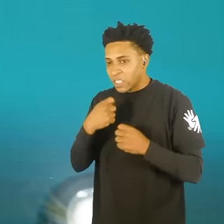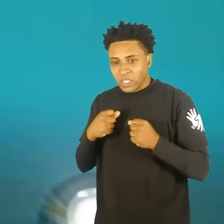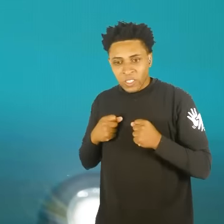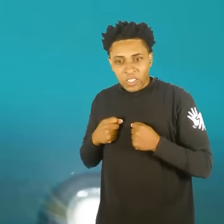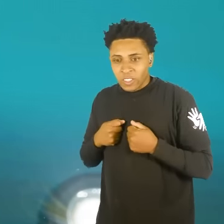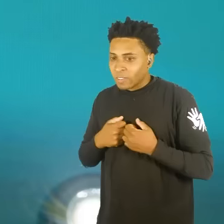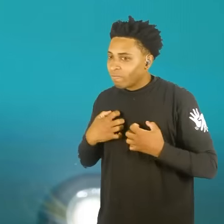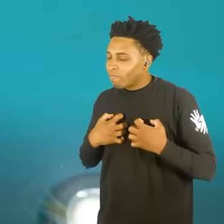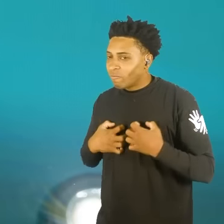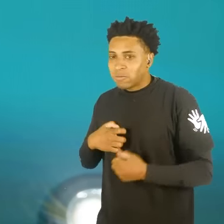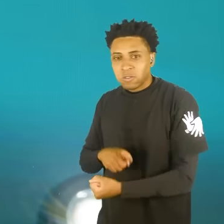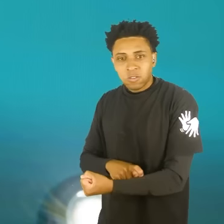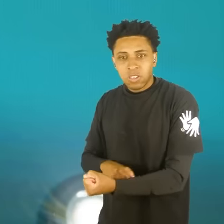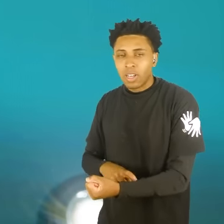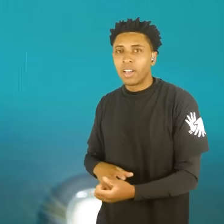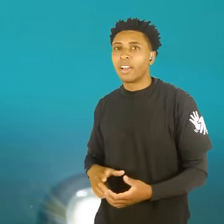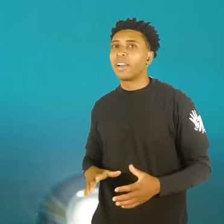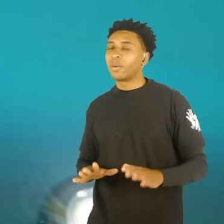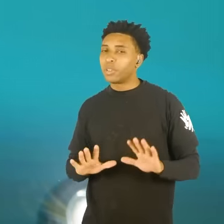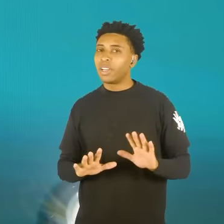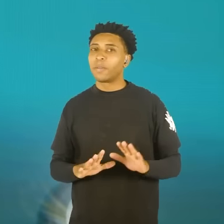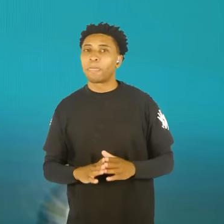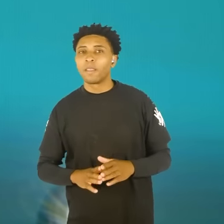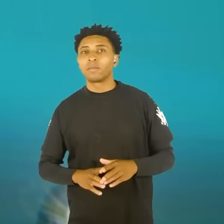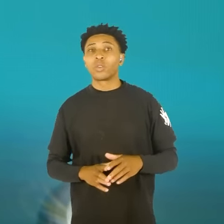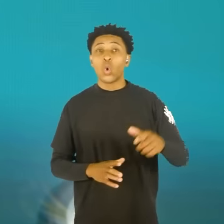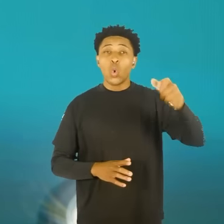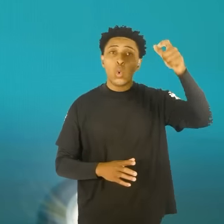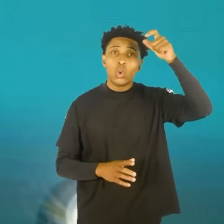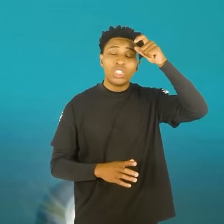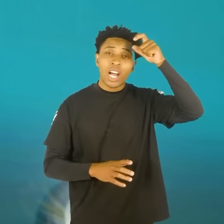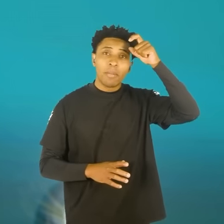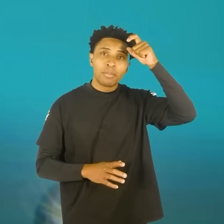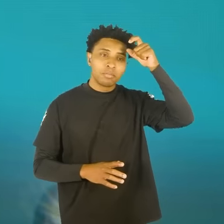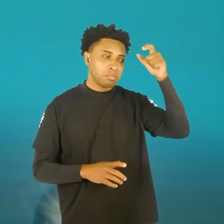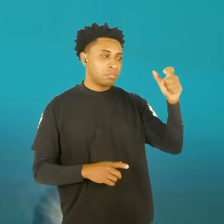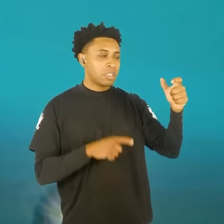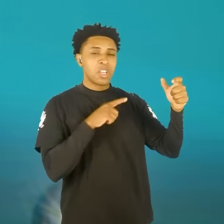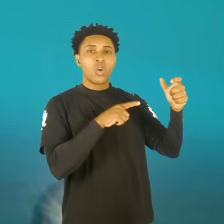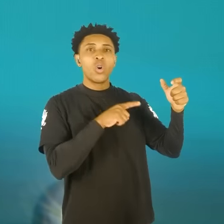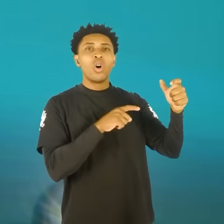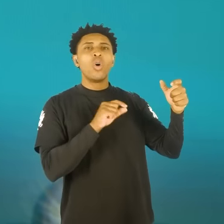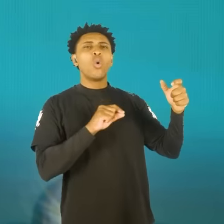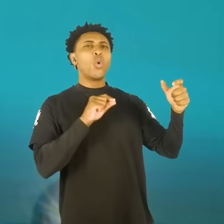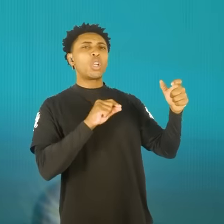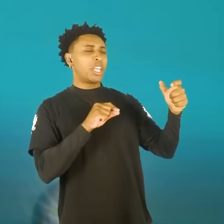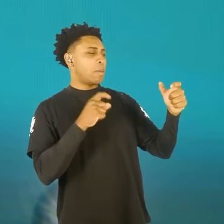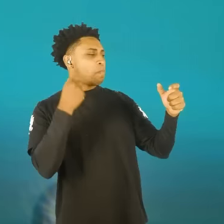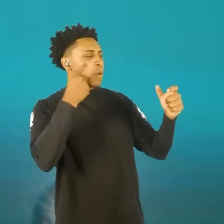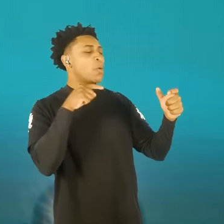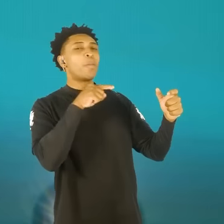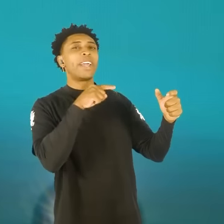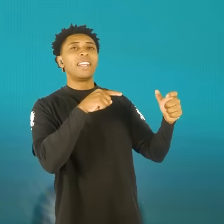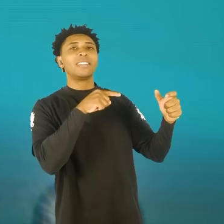tem, o que incomoda o diabo não é quanto cai na sua conta, o que incomoda o diabo não é a metragem da tua casa, o que incomoda o diabo não é quantos